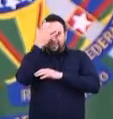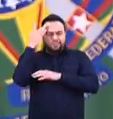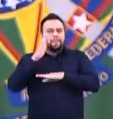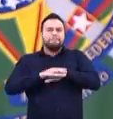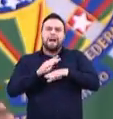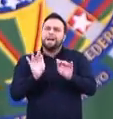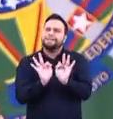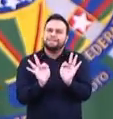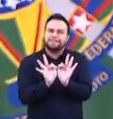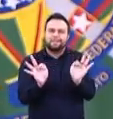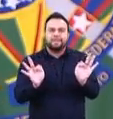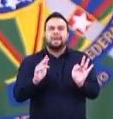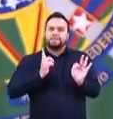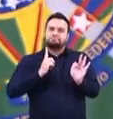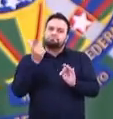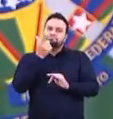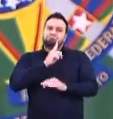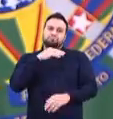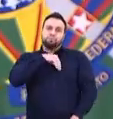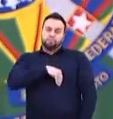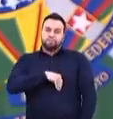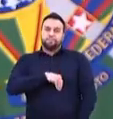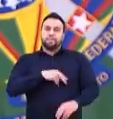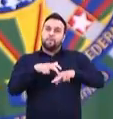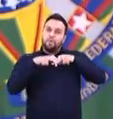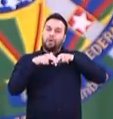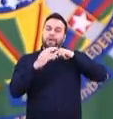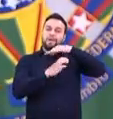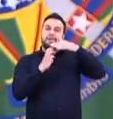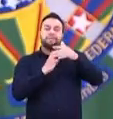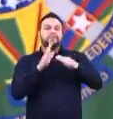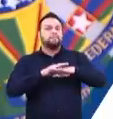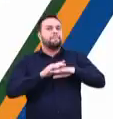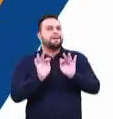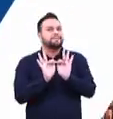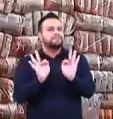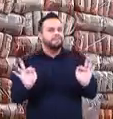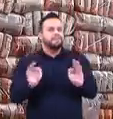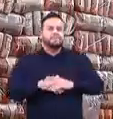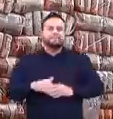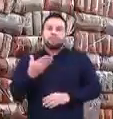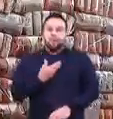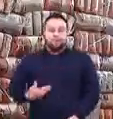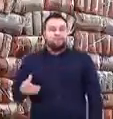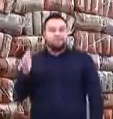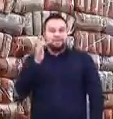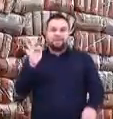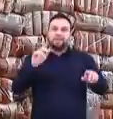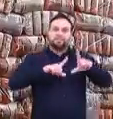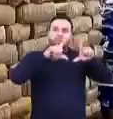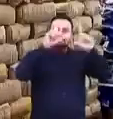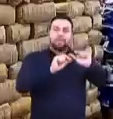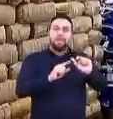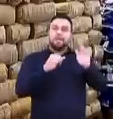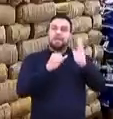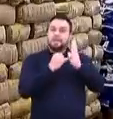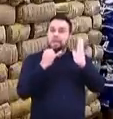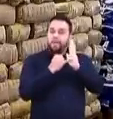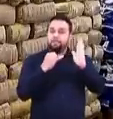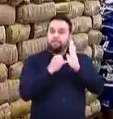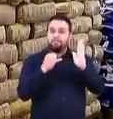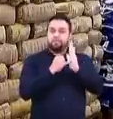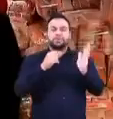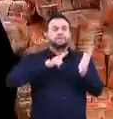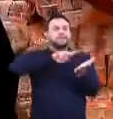mais humilde tem o sustento através das pequenas e microempresas. O governo federal reduziu o imposto de